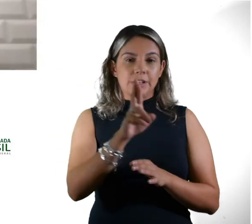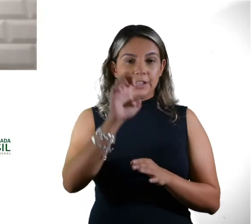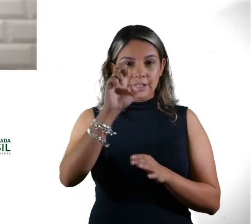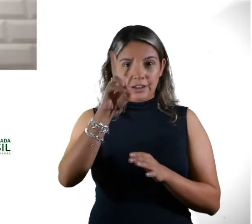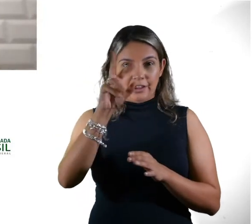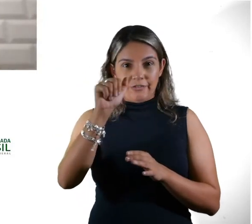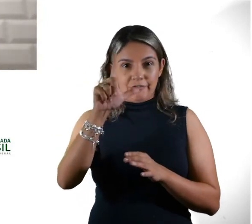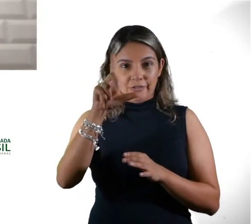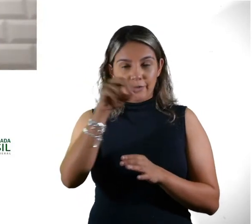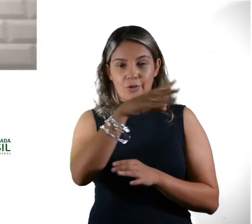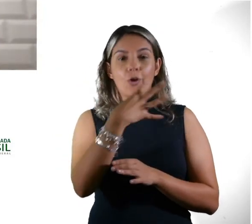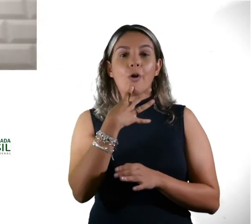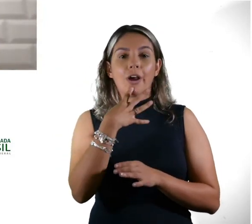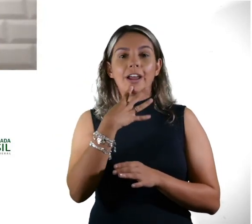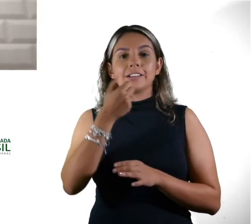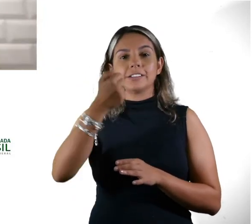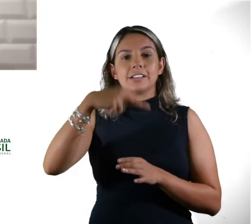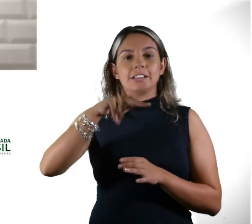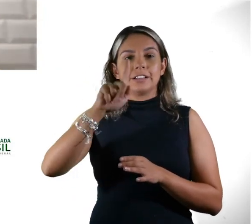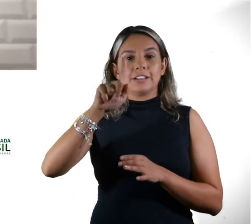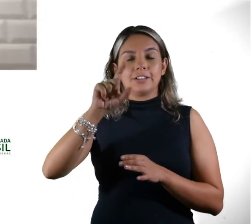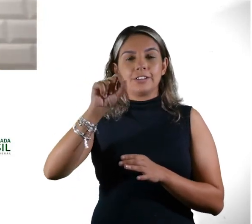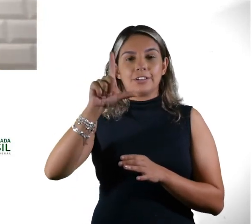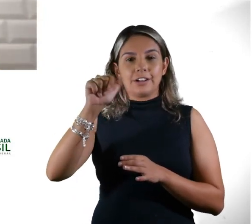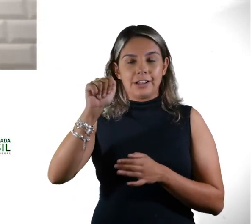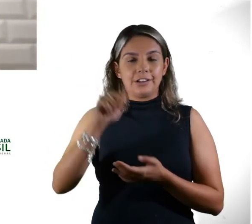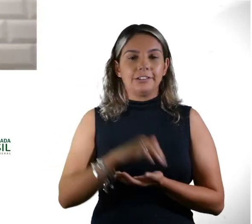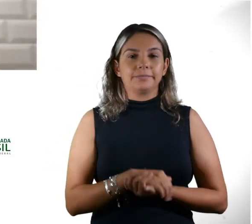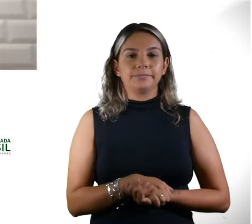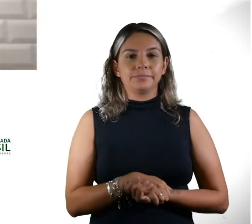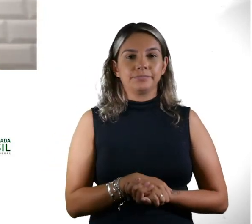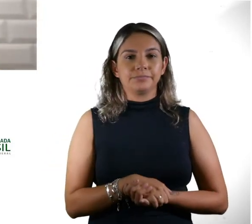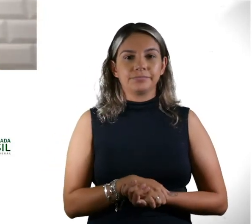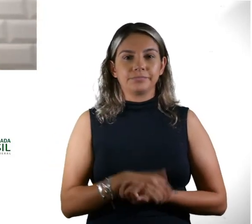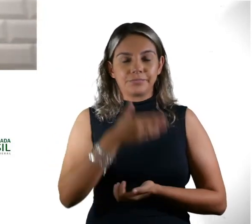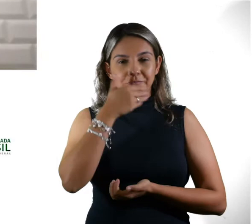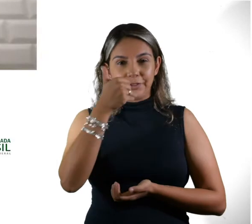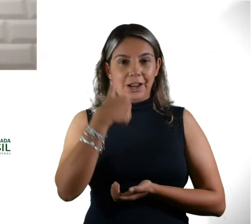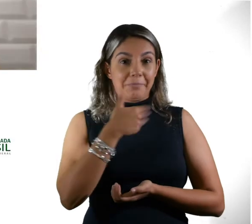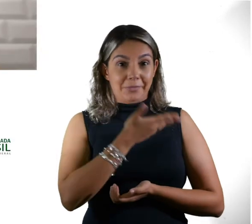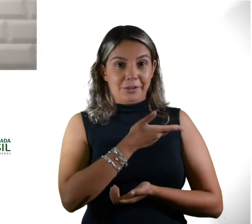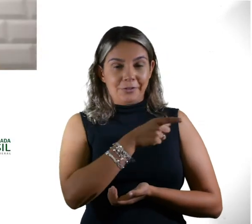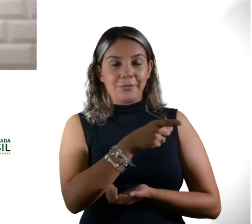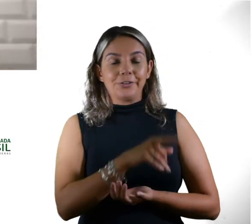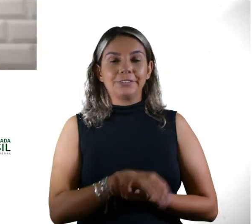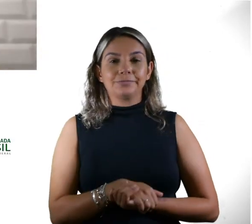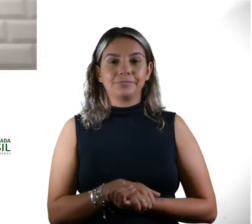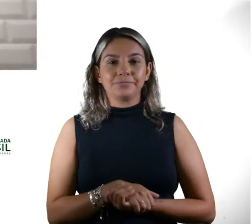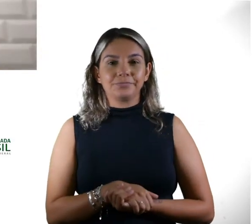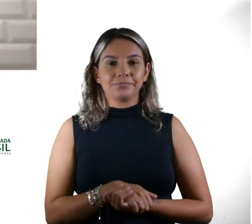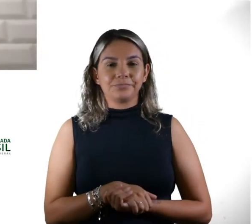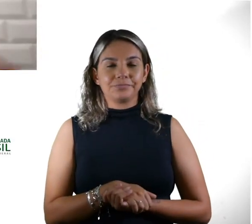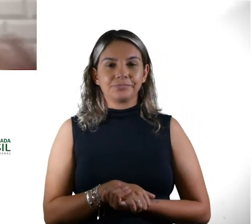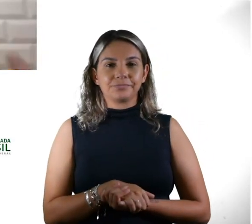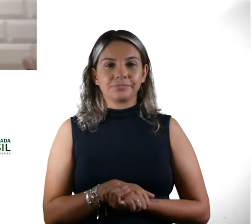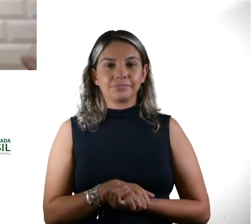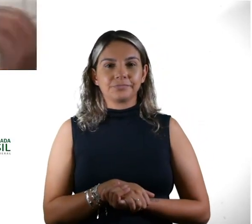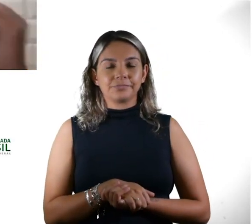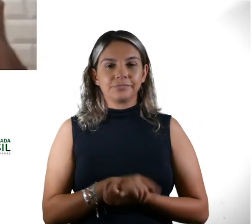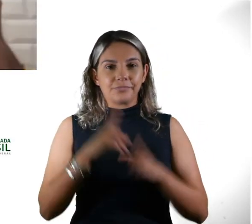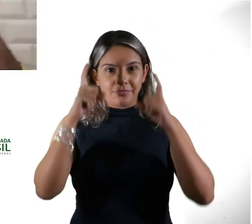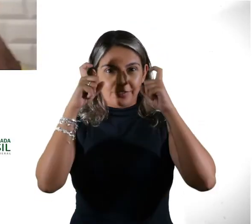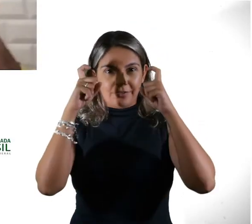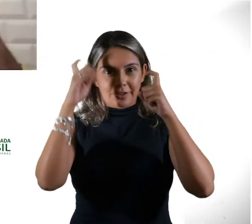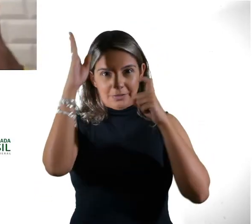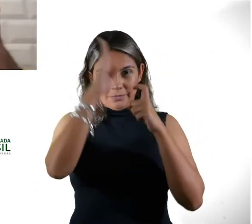Angola, trabalhou em Angola, aliás, com um dos meus melhores amigos, um fotógrafo